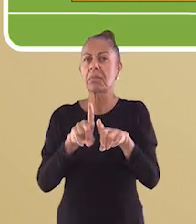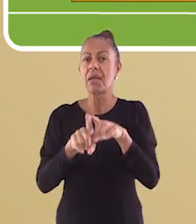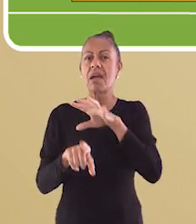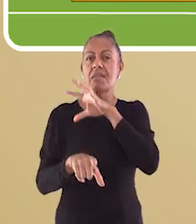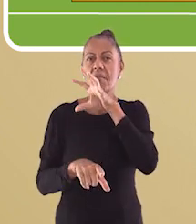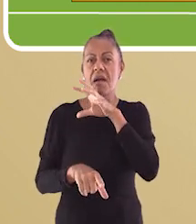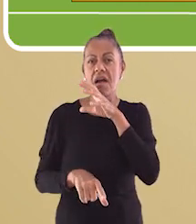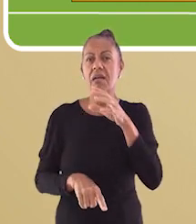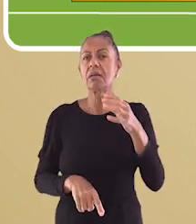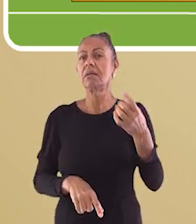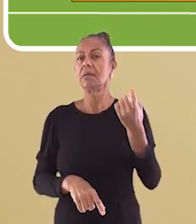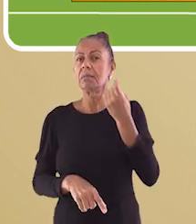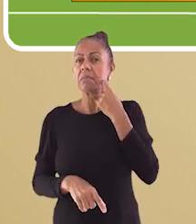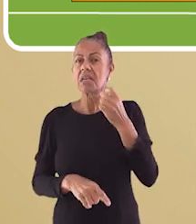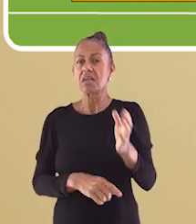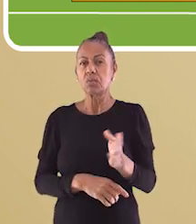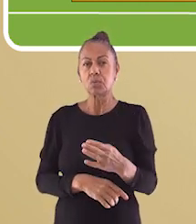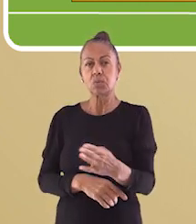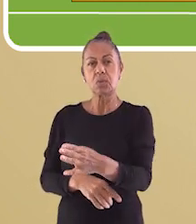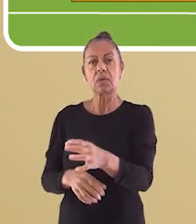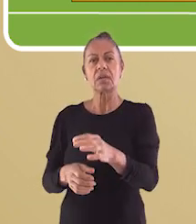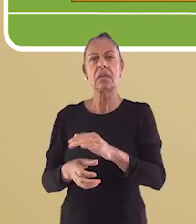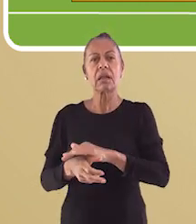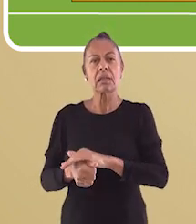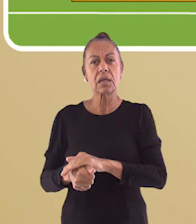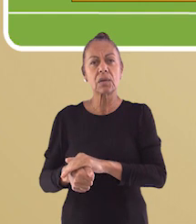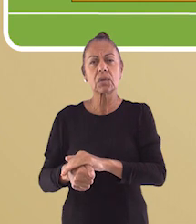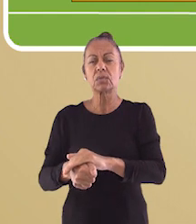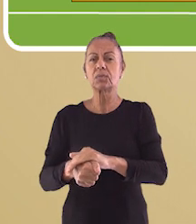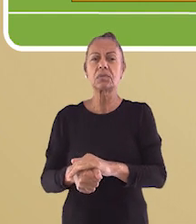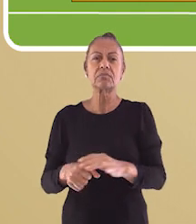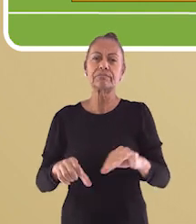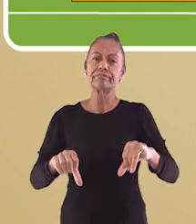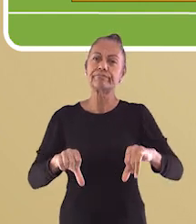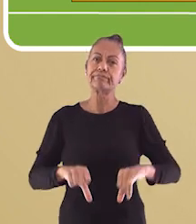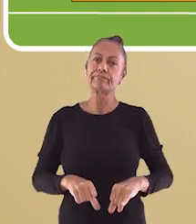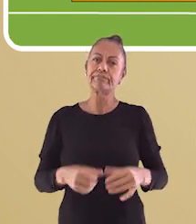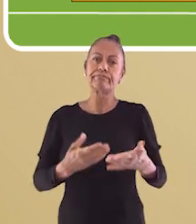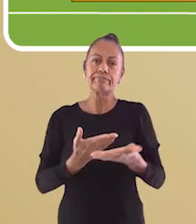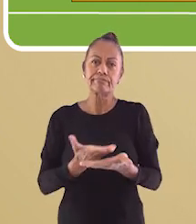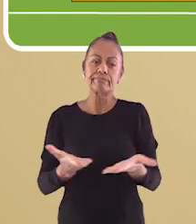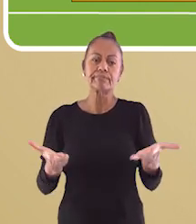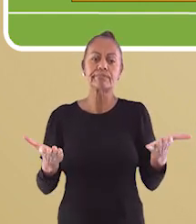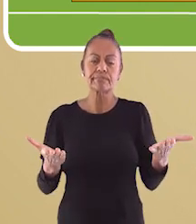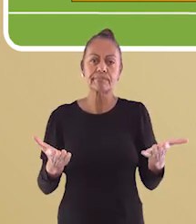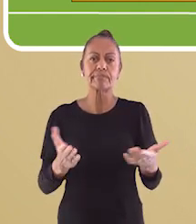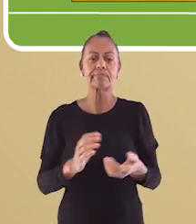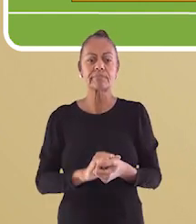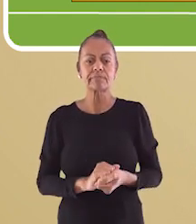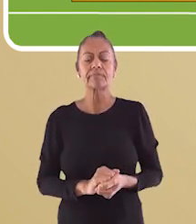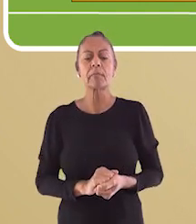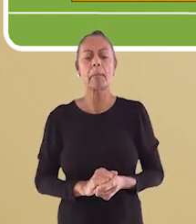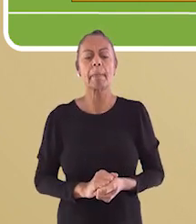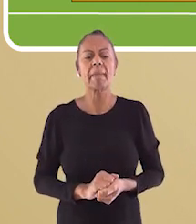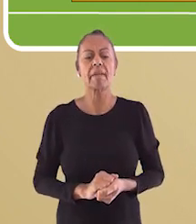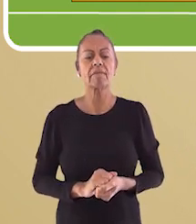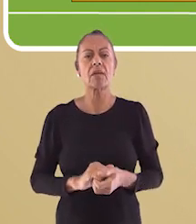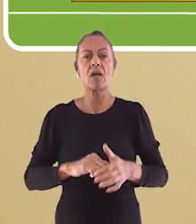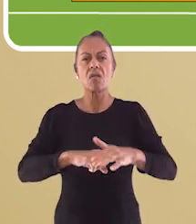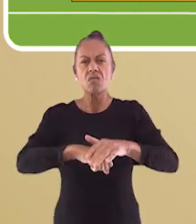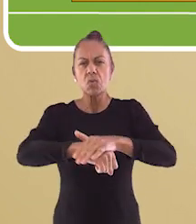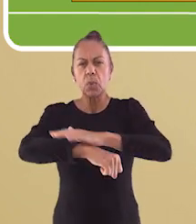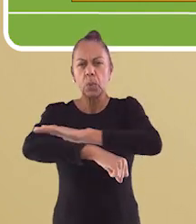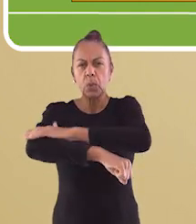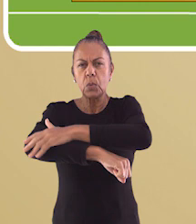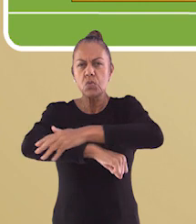tem peixes. Além dele também cobrir a superfície e cair no mesmo problema que a gente teve lá no lago. Né? Cobriu